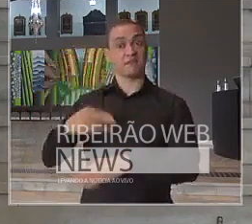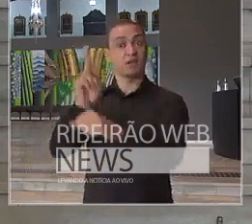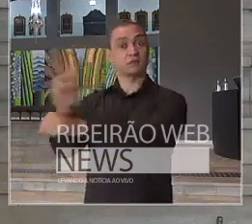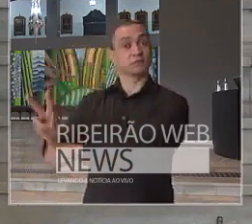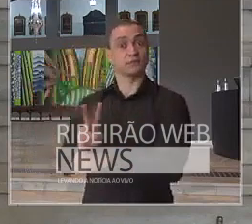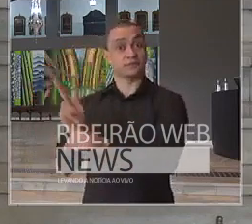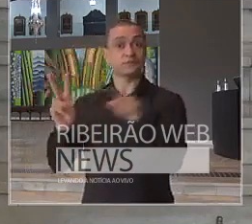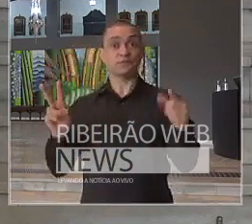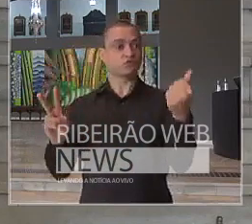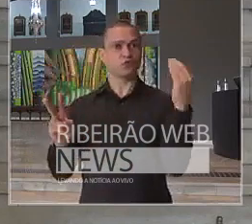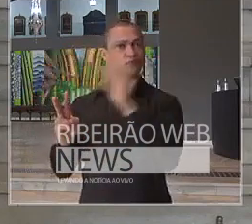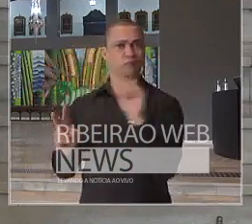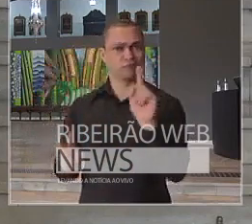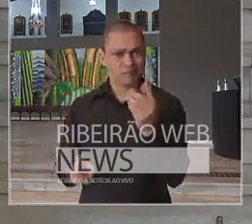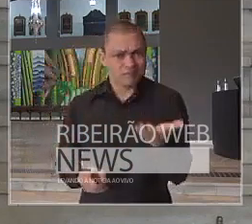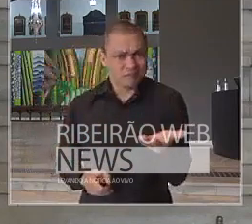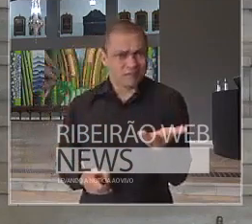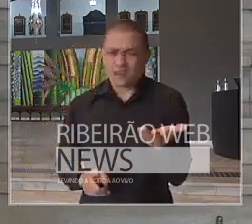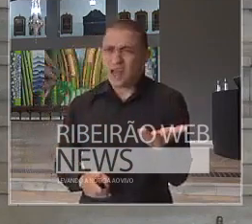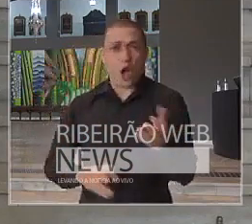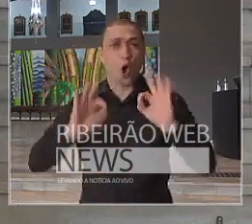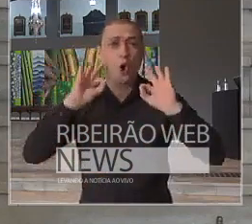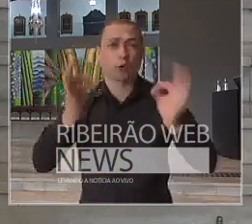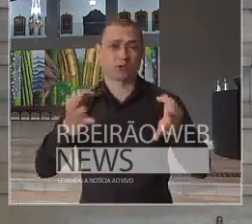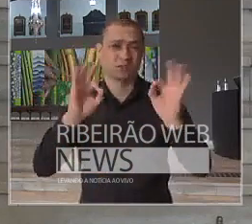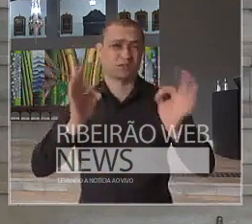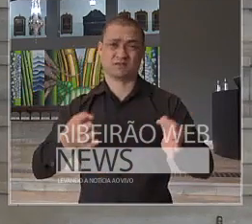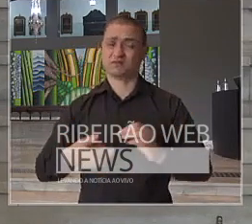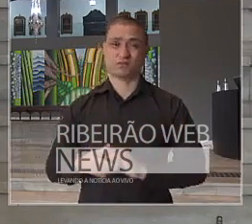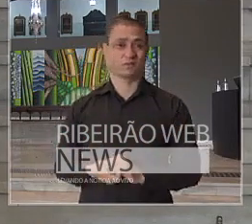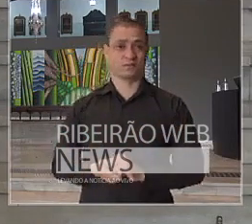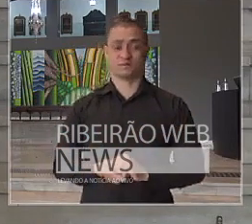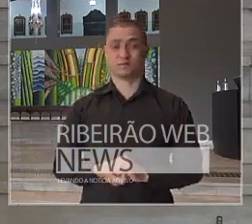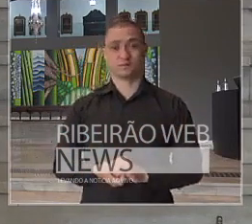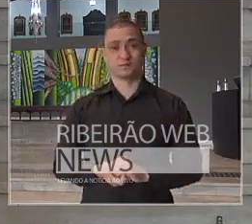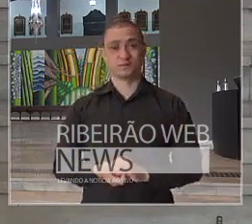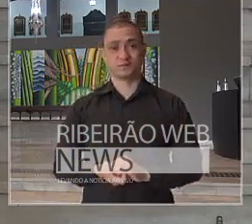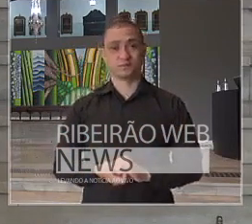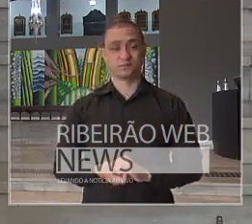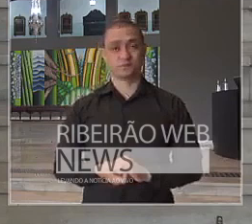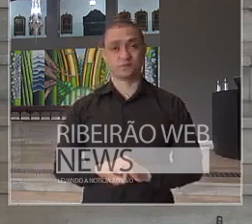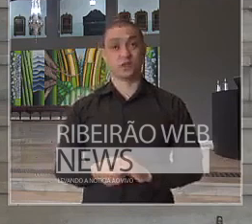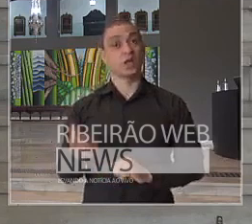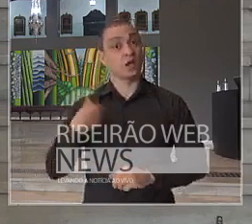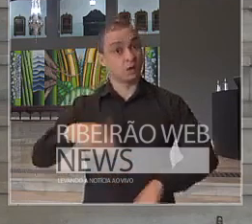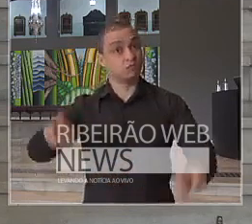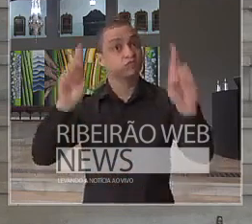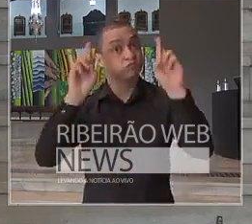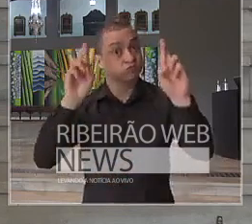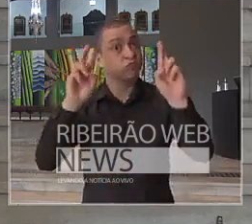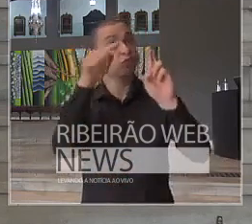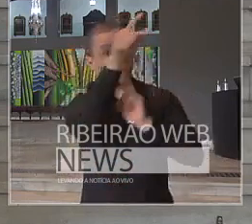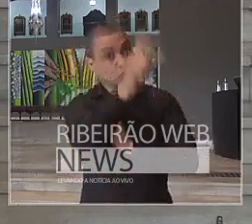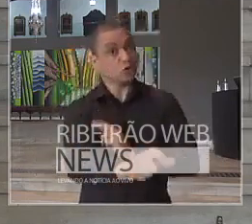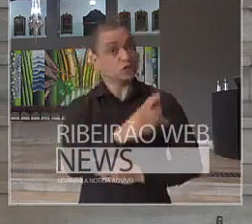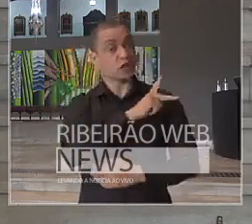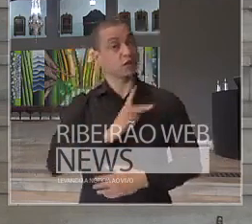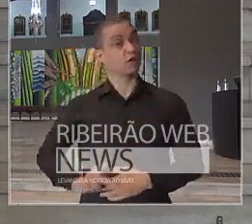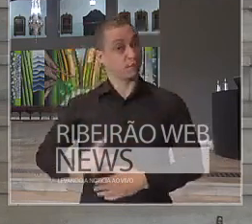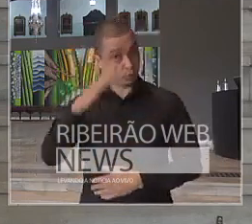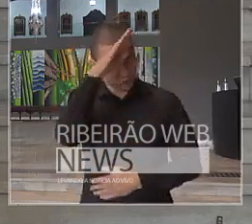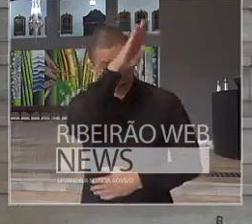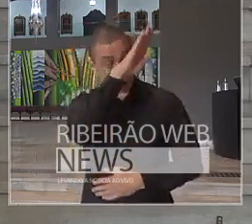brasileiros é um gesto deplorável e eu espero que presente compra